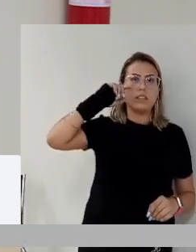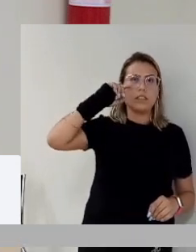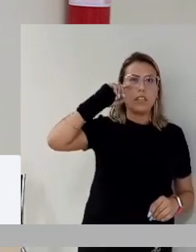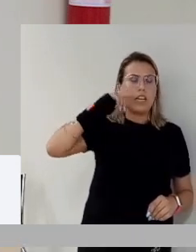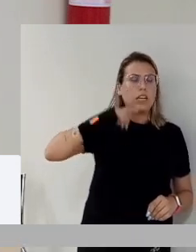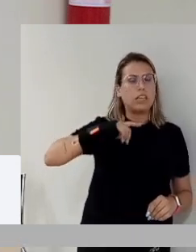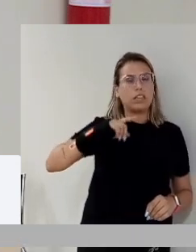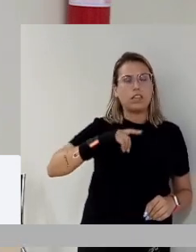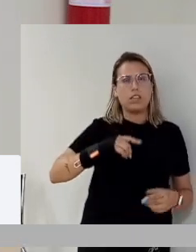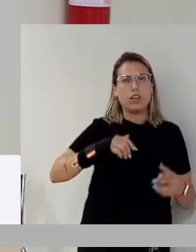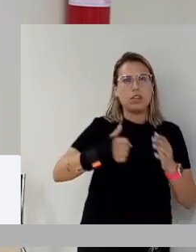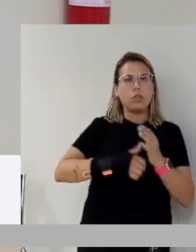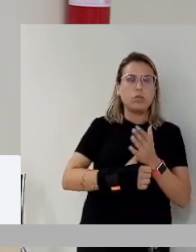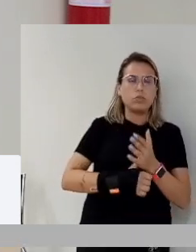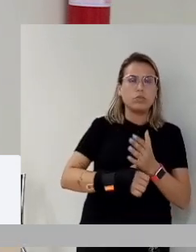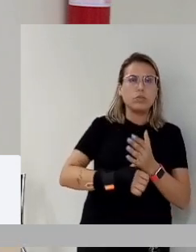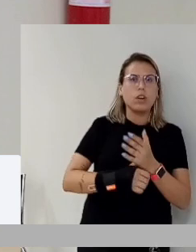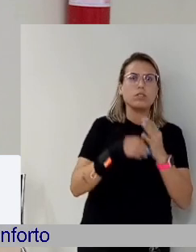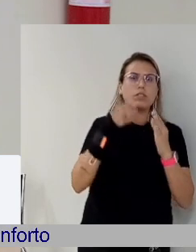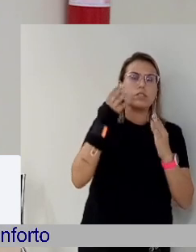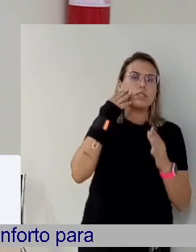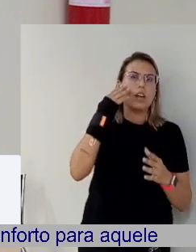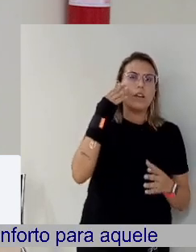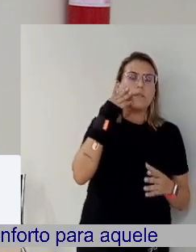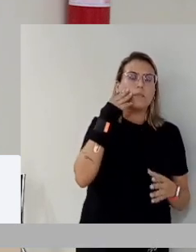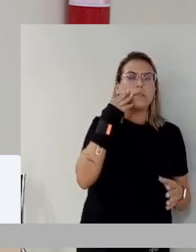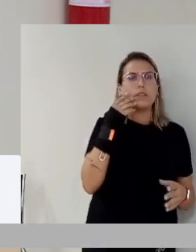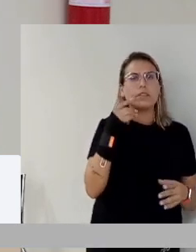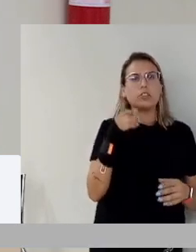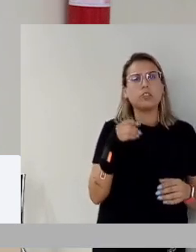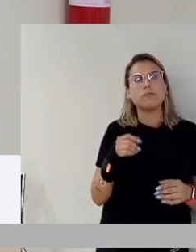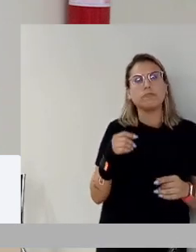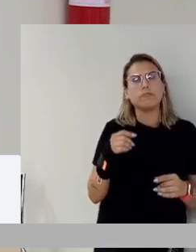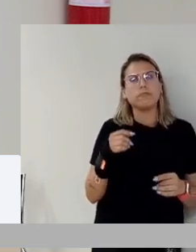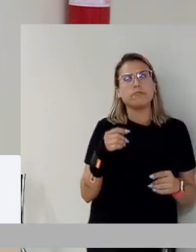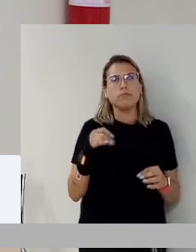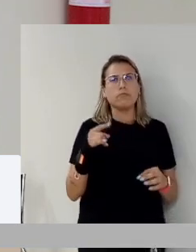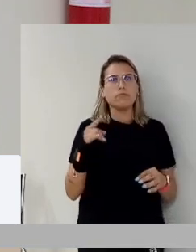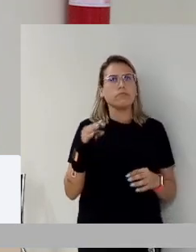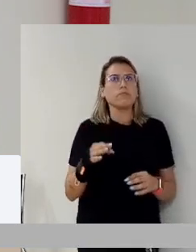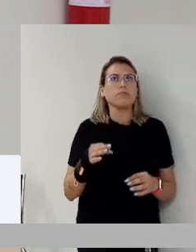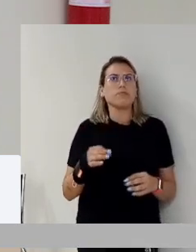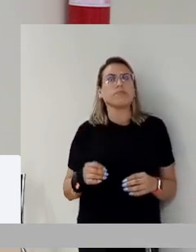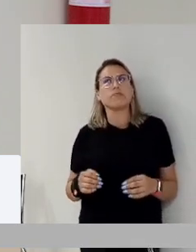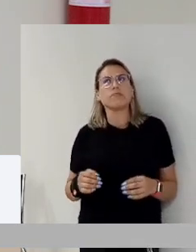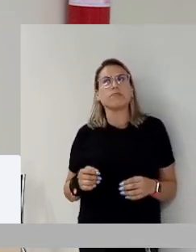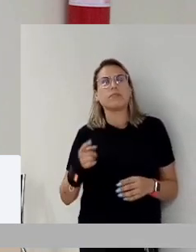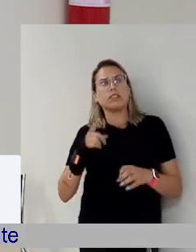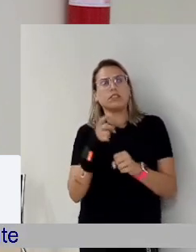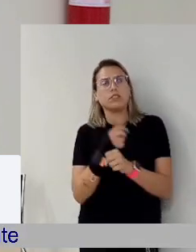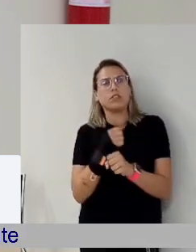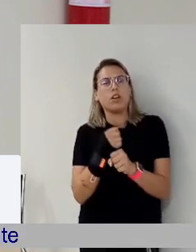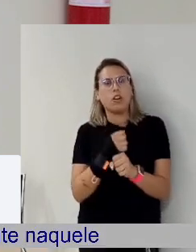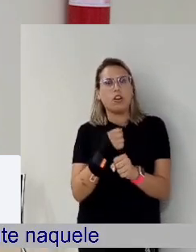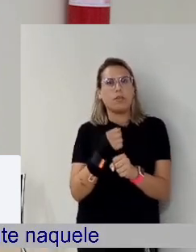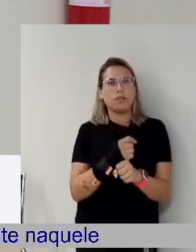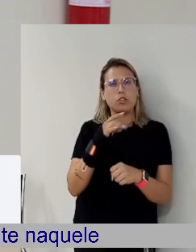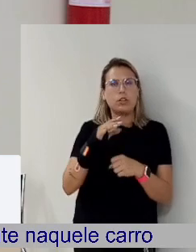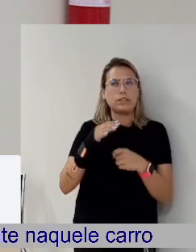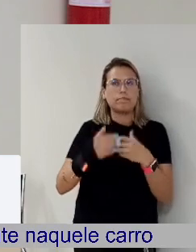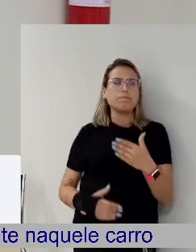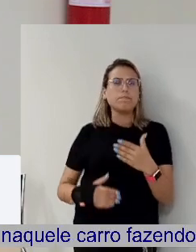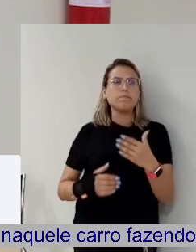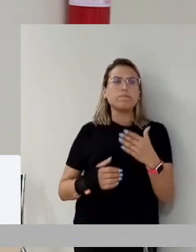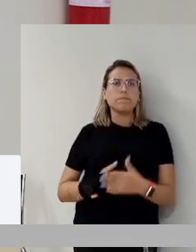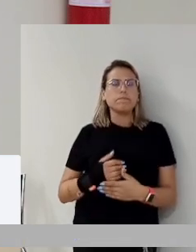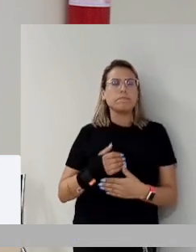consórcio procurei saber as obras parece que tem 15 funcionários lá só se mexendo né as obras lá elas estão só engate não cortaram